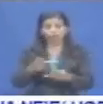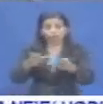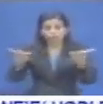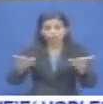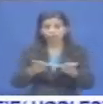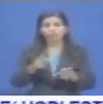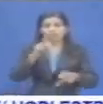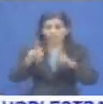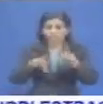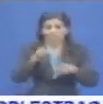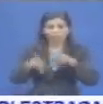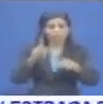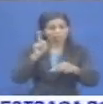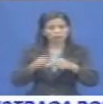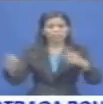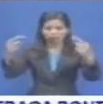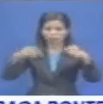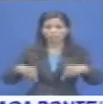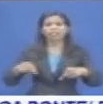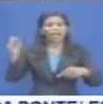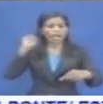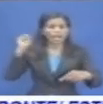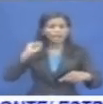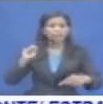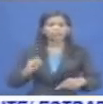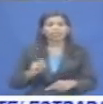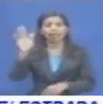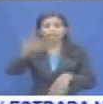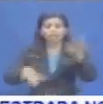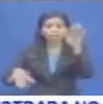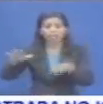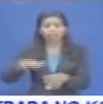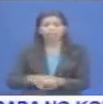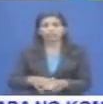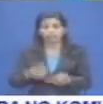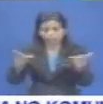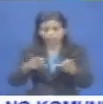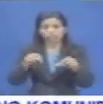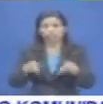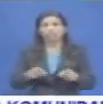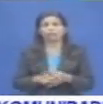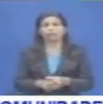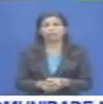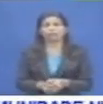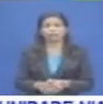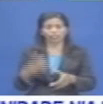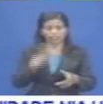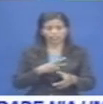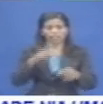labele access tamba mai aduru tamba ida ne itabele de kata fatine protegido nebeke itabele atunune